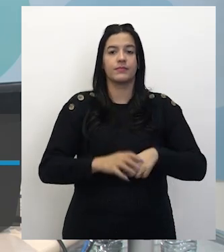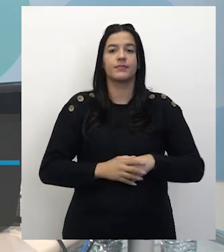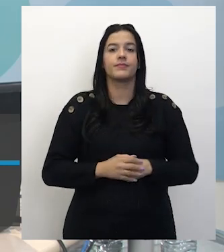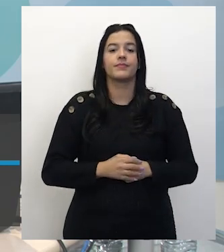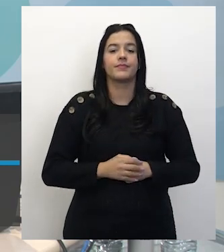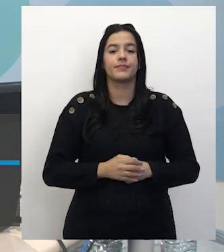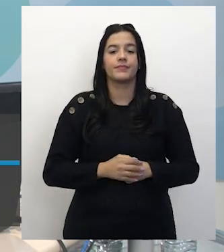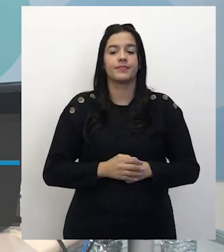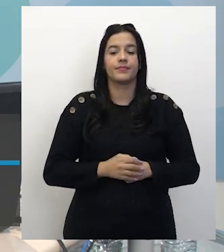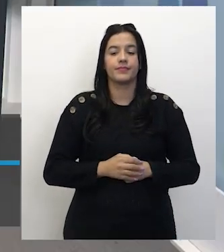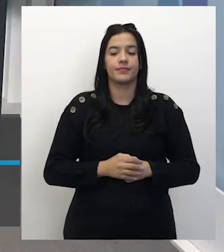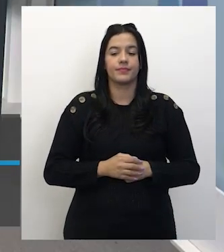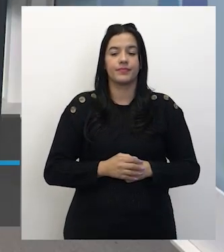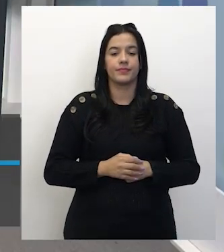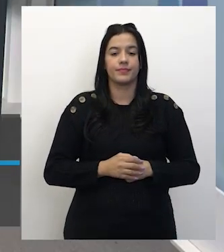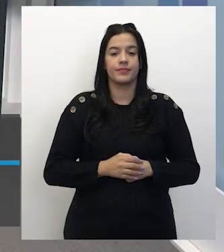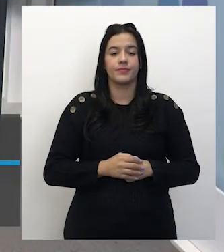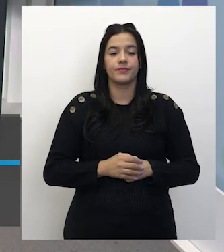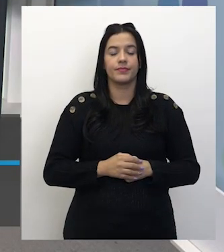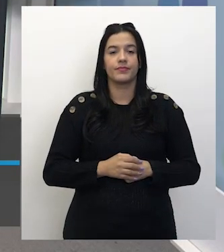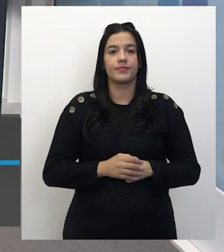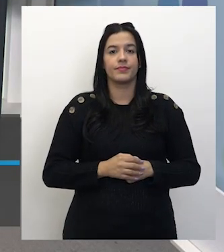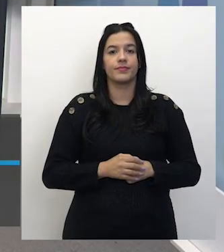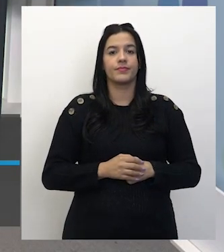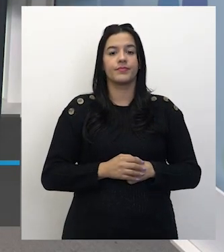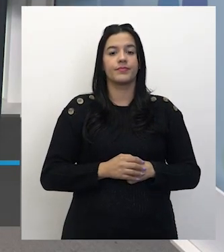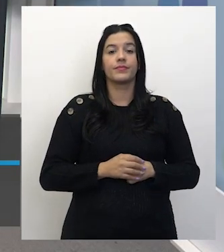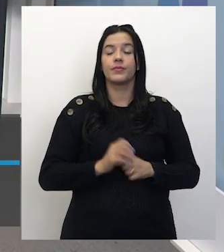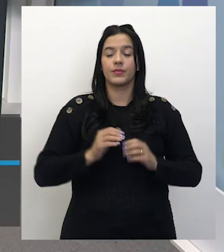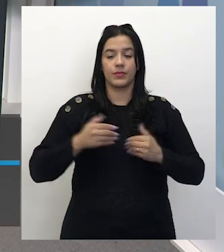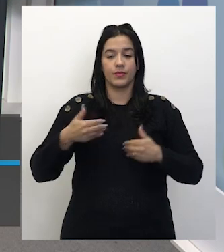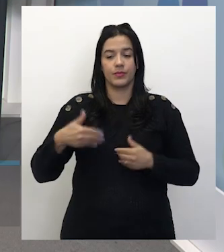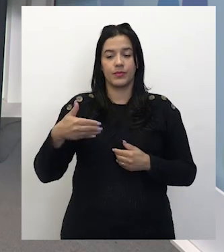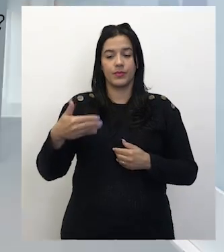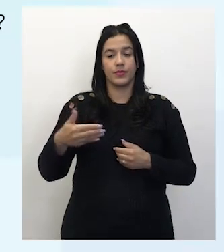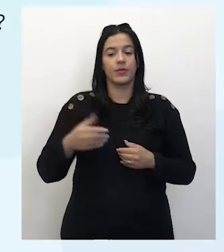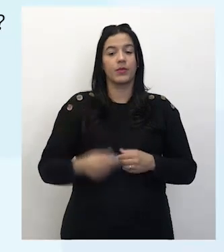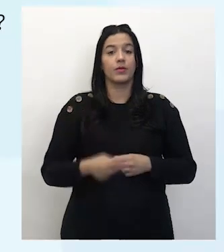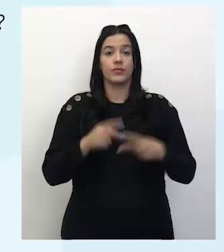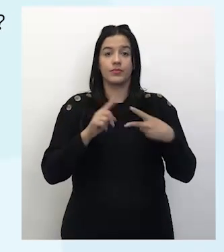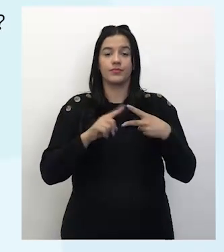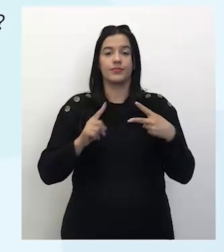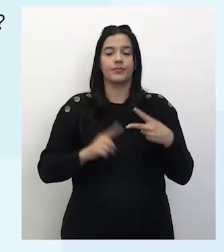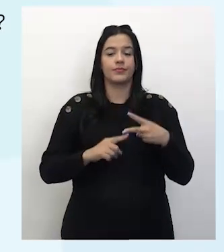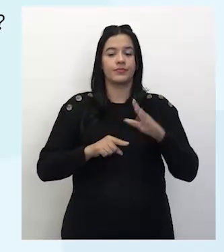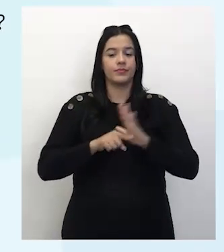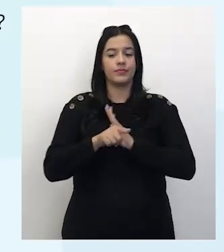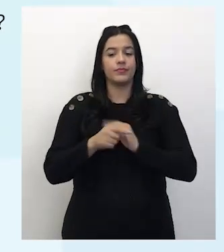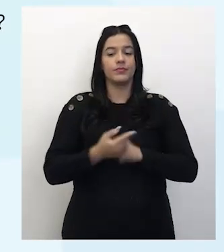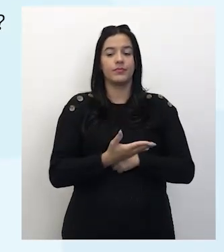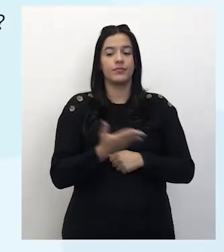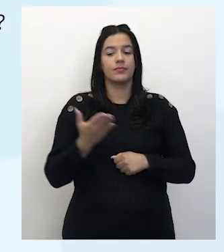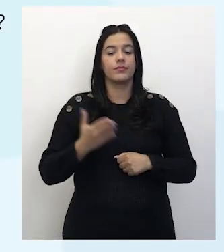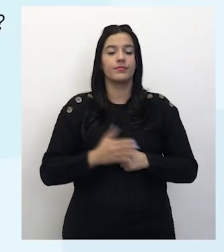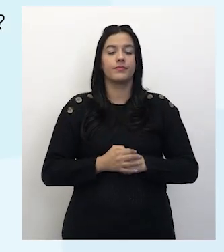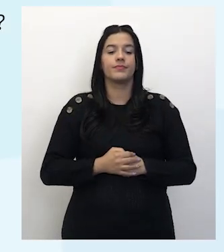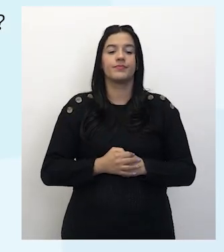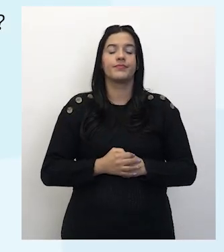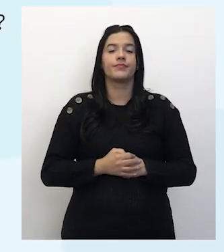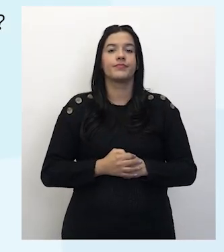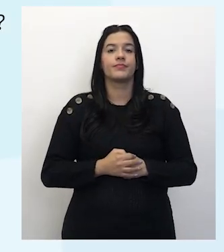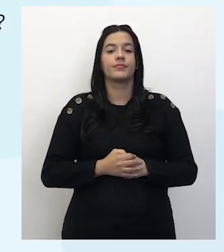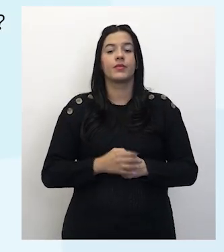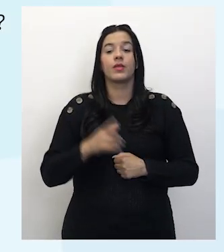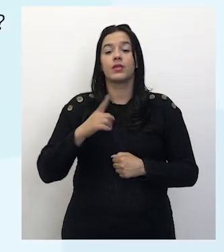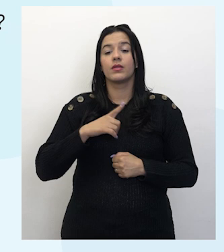Ah, não, tá bem, vai lá. Tá Foi? certo. Uhum, ok. Então, continuando, mais 2 perguntinhas aí para vocês. De que forma